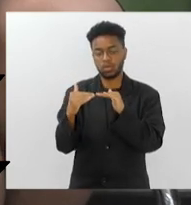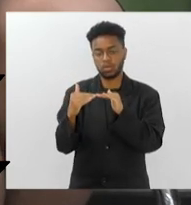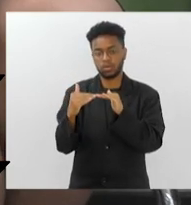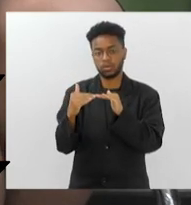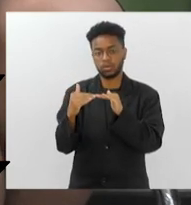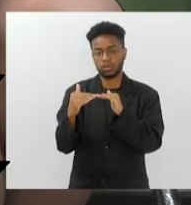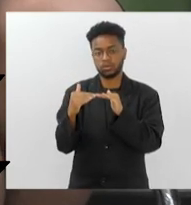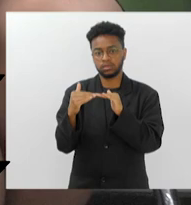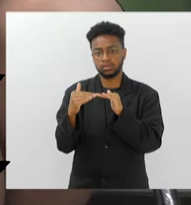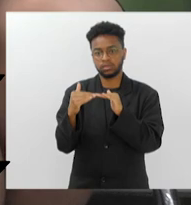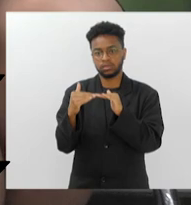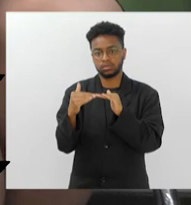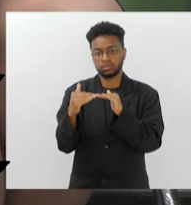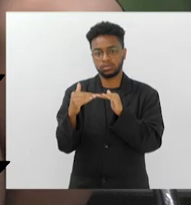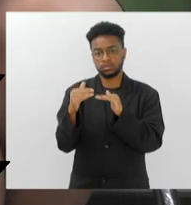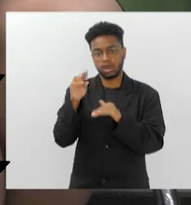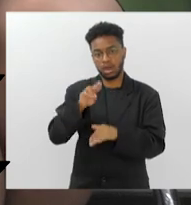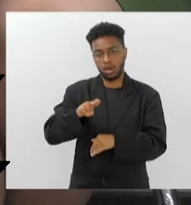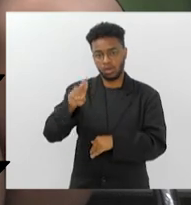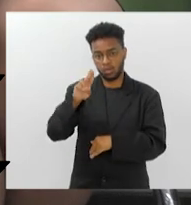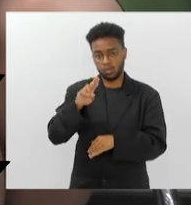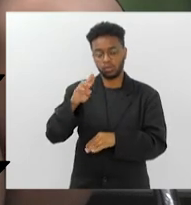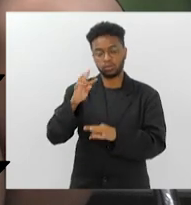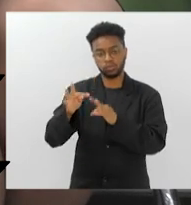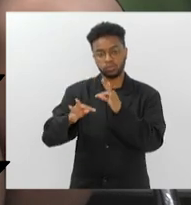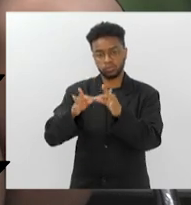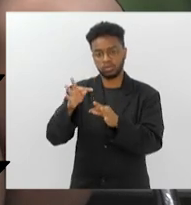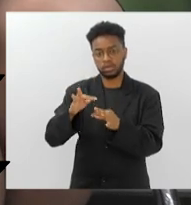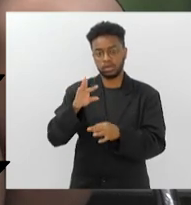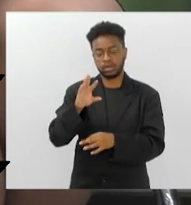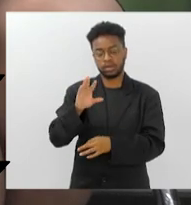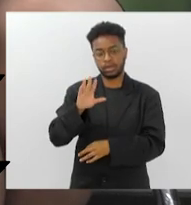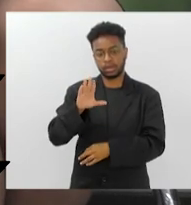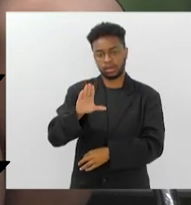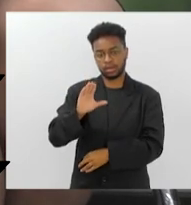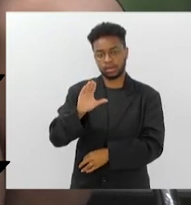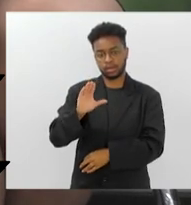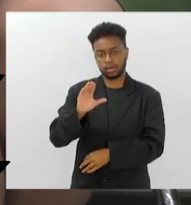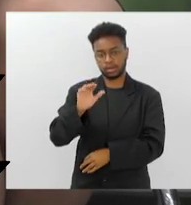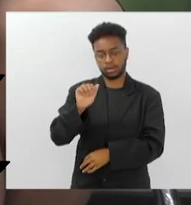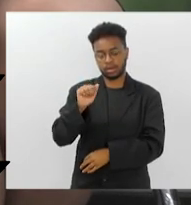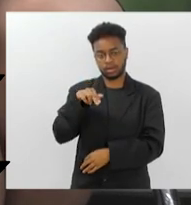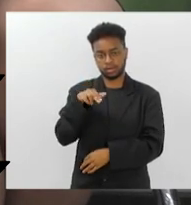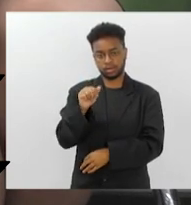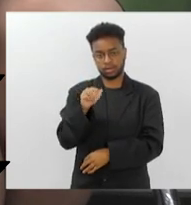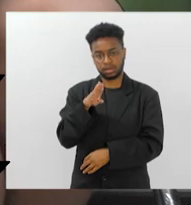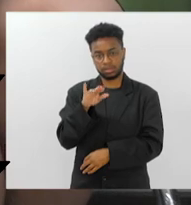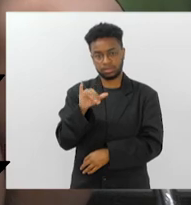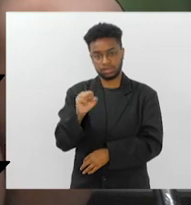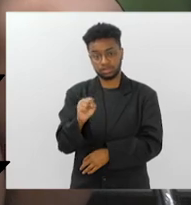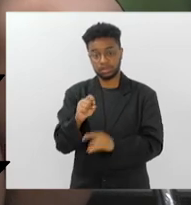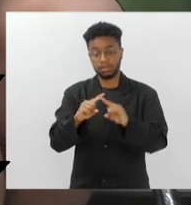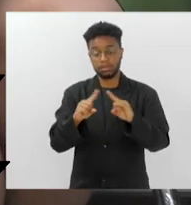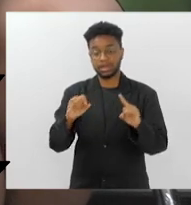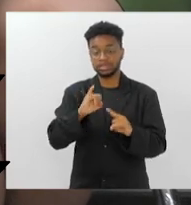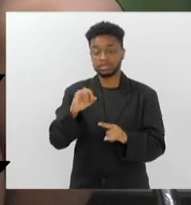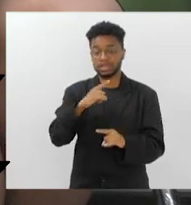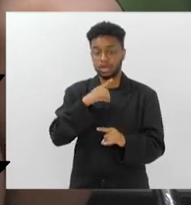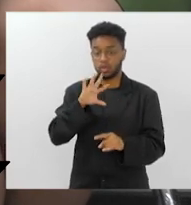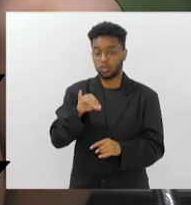favorável ao uso terapêutico da cannabis mas se ainda tivesse oportunidade de